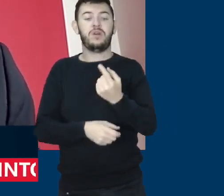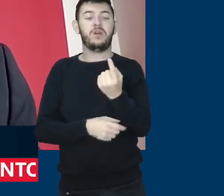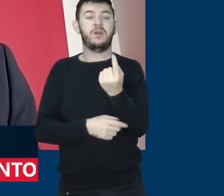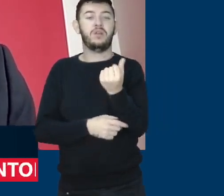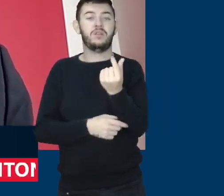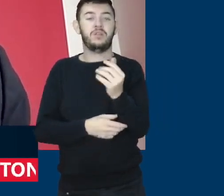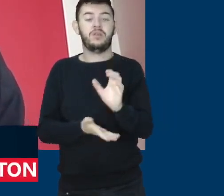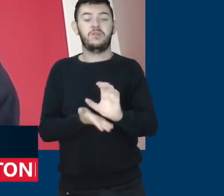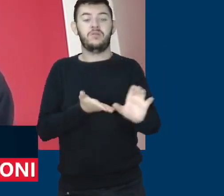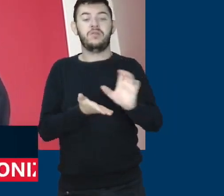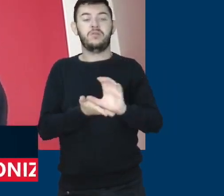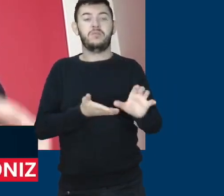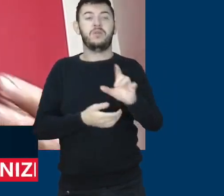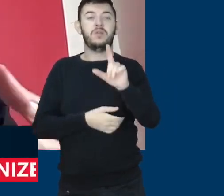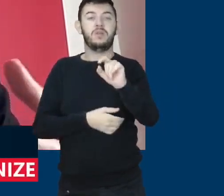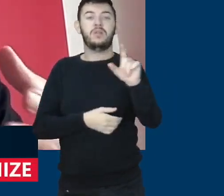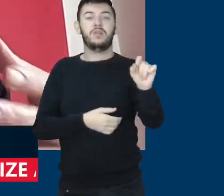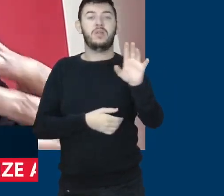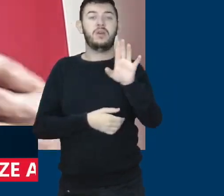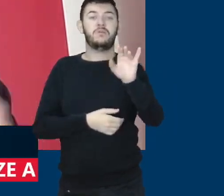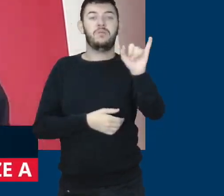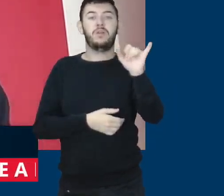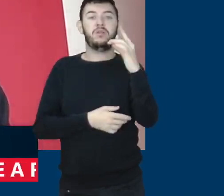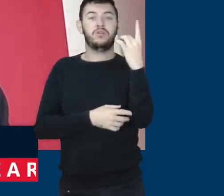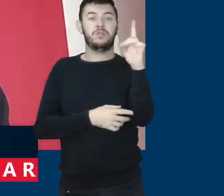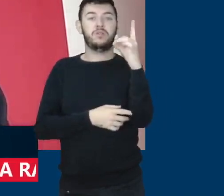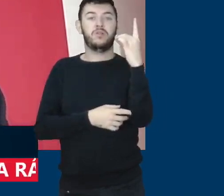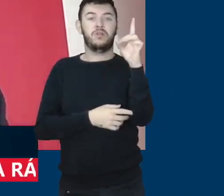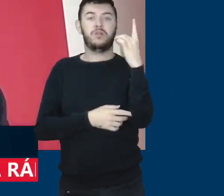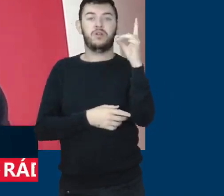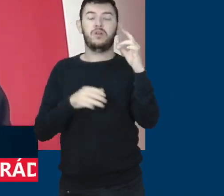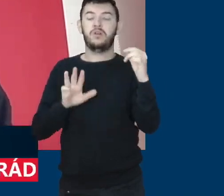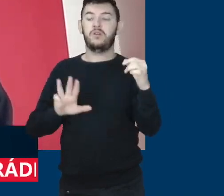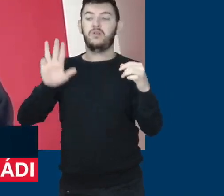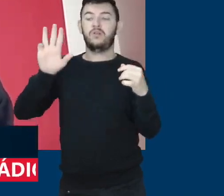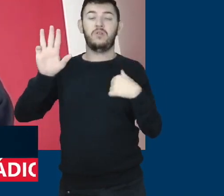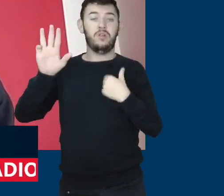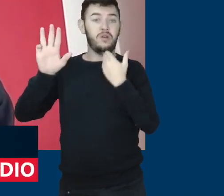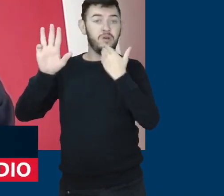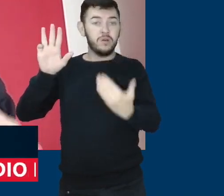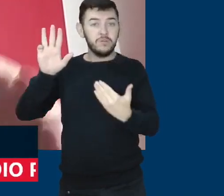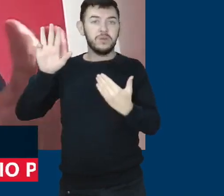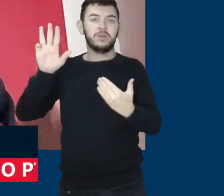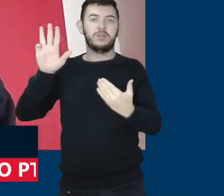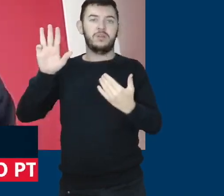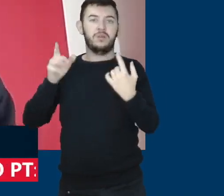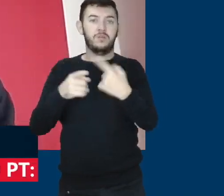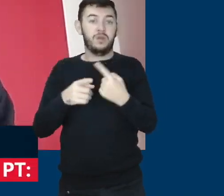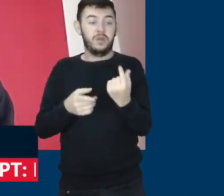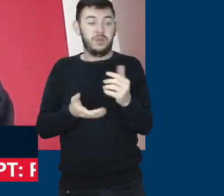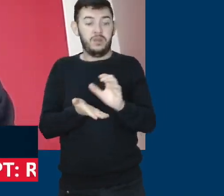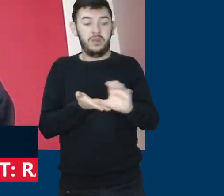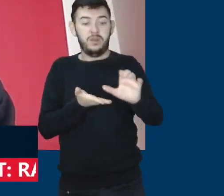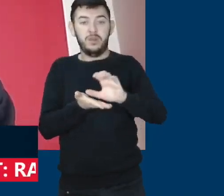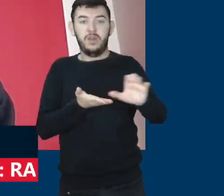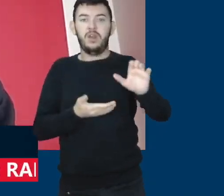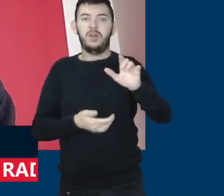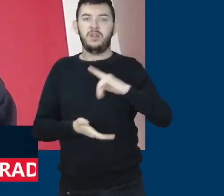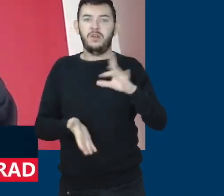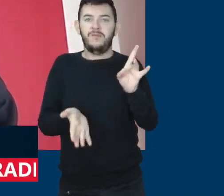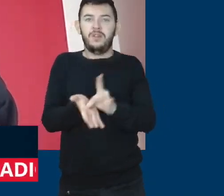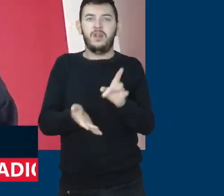última COP. Porque se vem esse dinheiro, nós podemos, não é deixar a